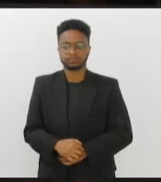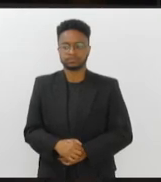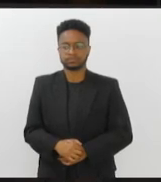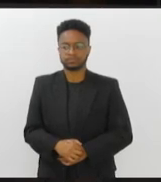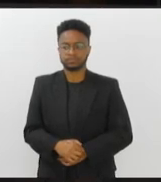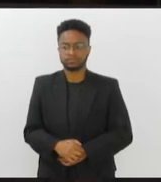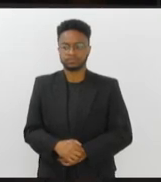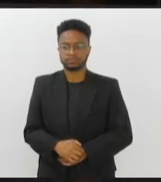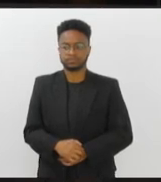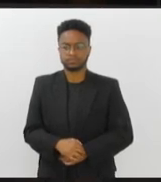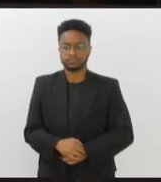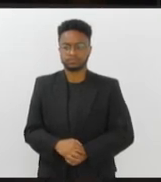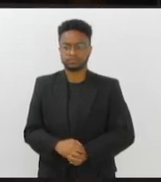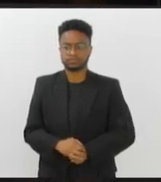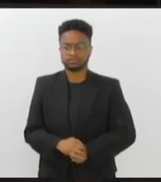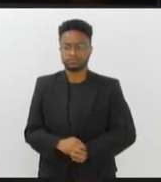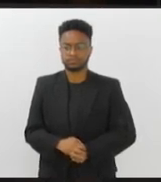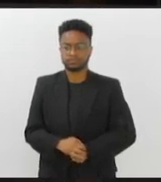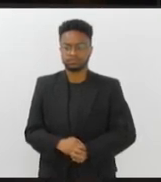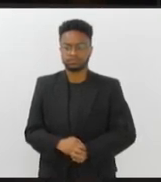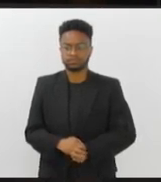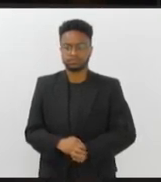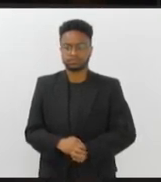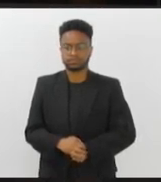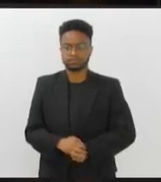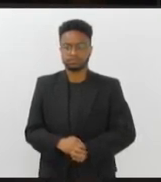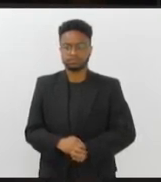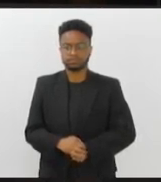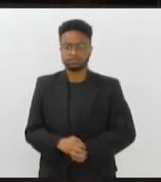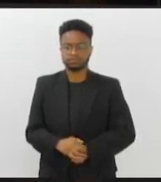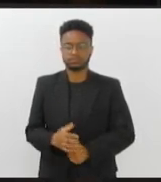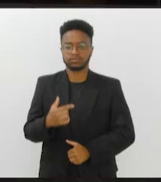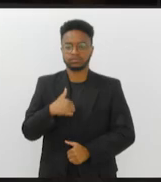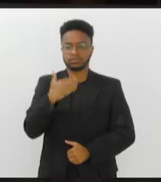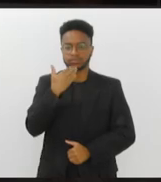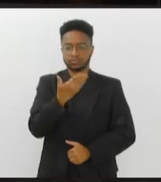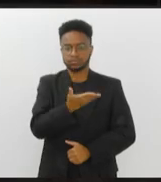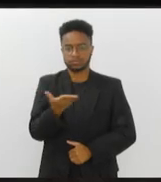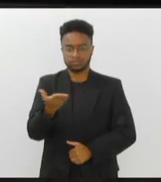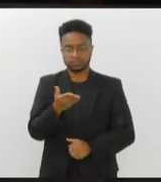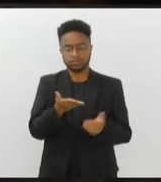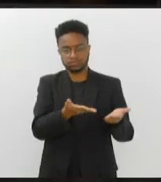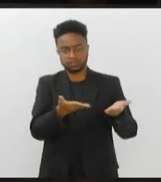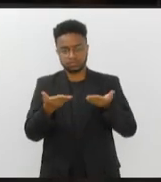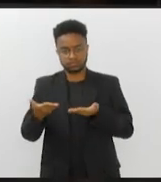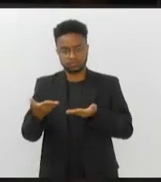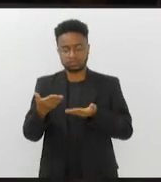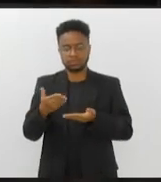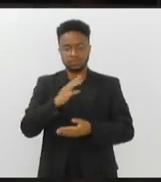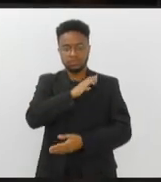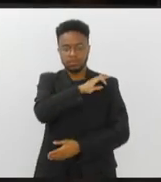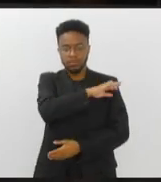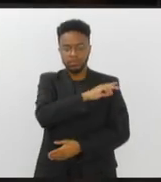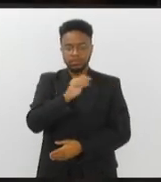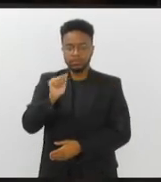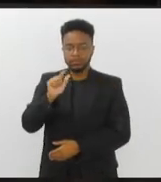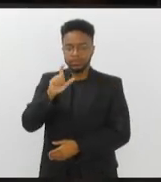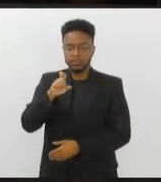Eu gostaria... pediria que conduzisse o coronel Alex da Silva